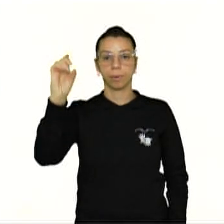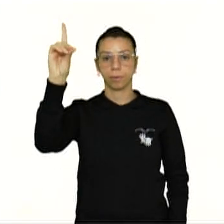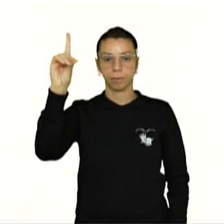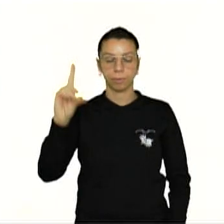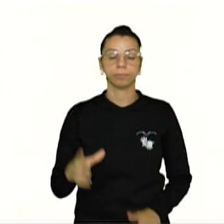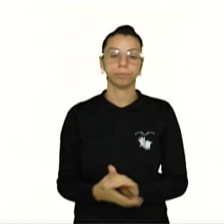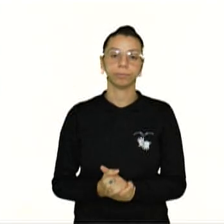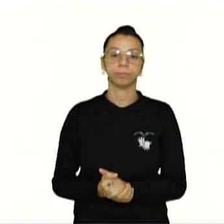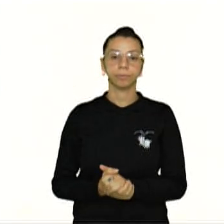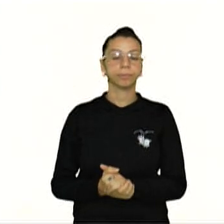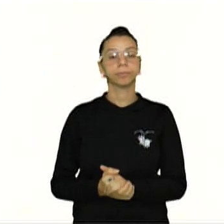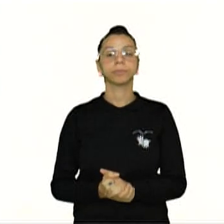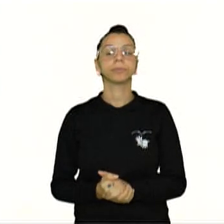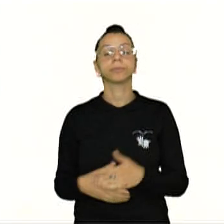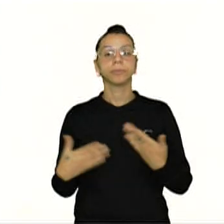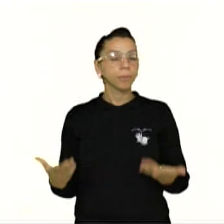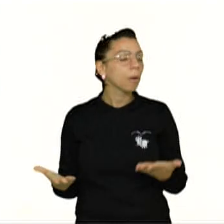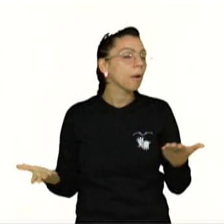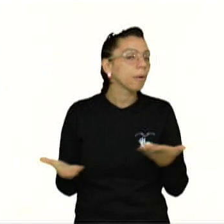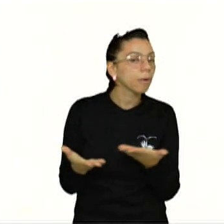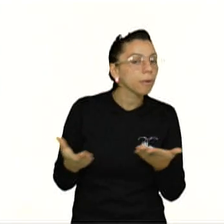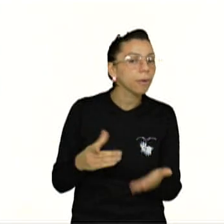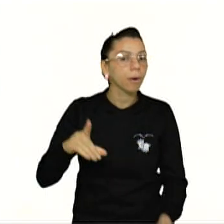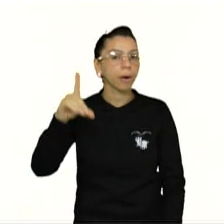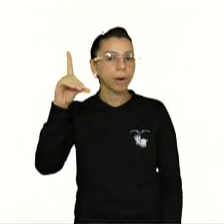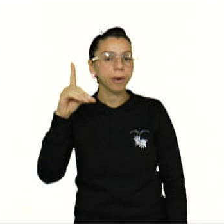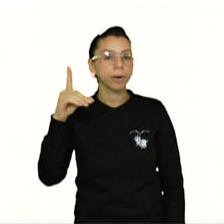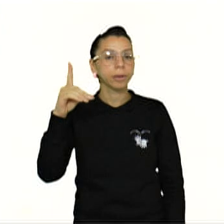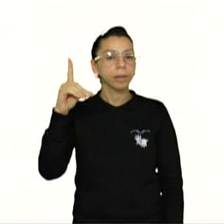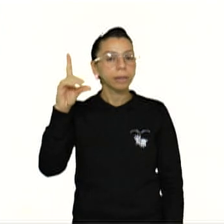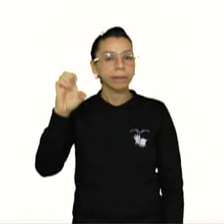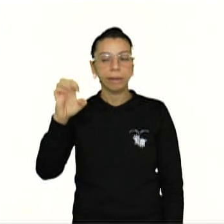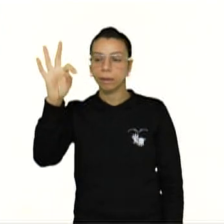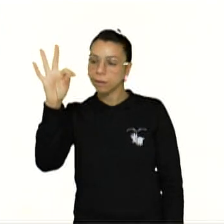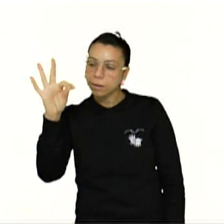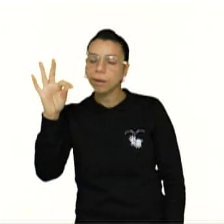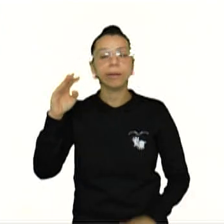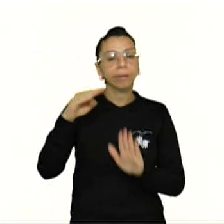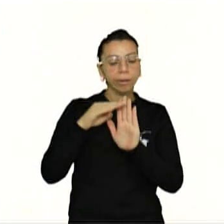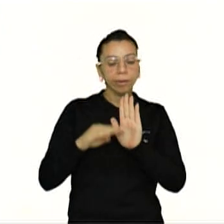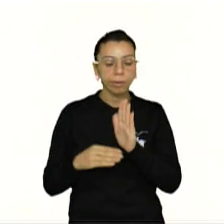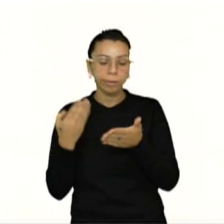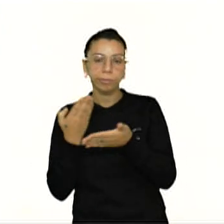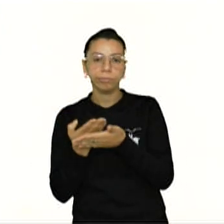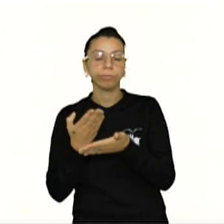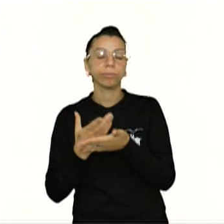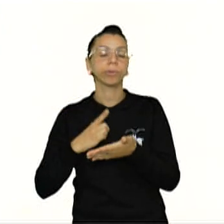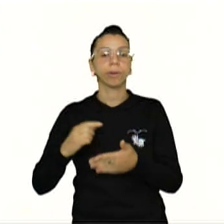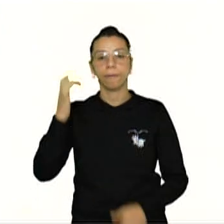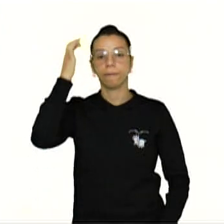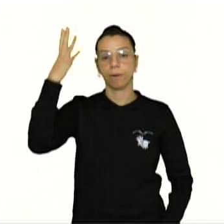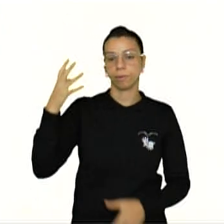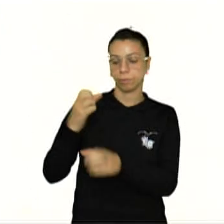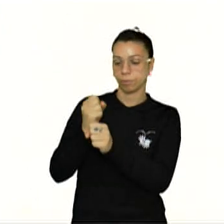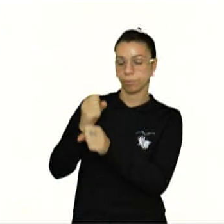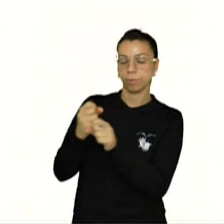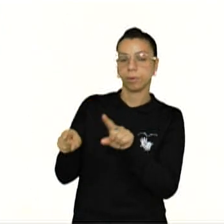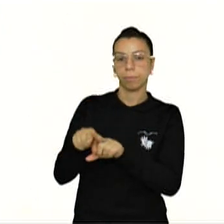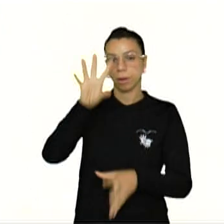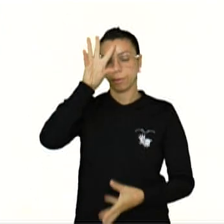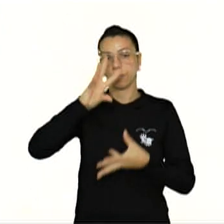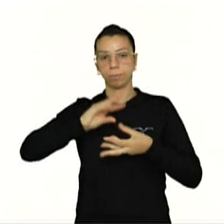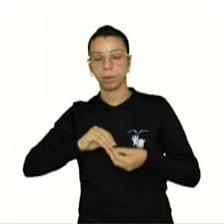Bom, propriedade dos determinantes. Estudaremos algumas propriedades que facilitam o cálculo e o entendimento